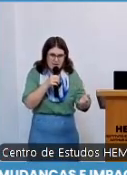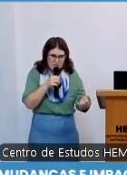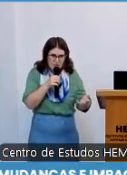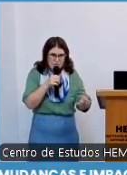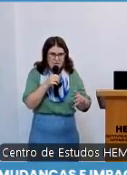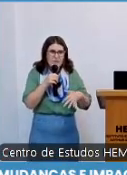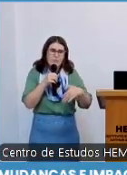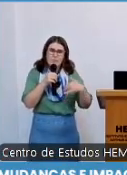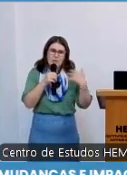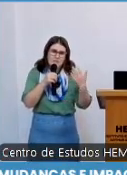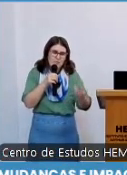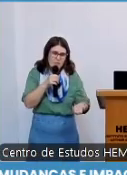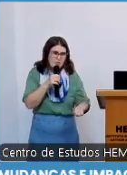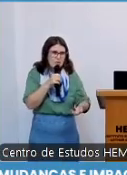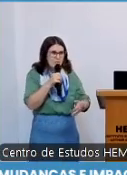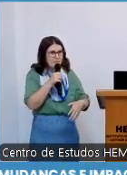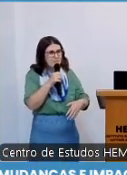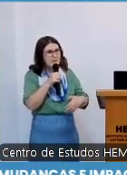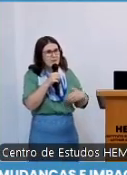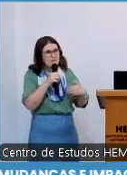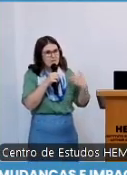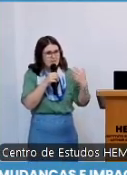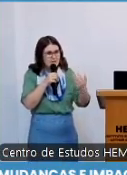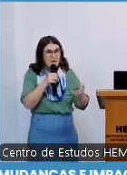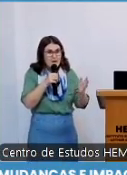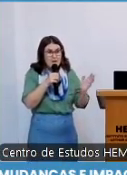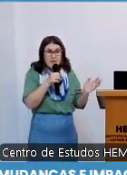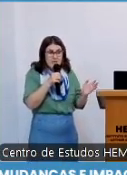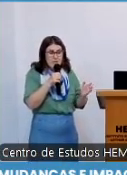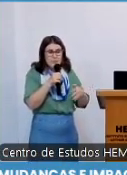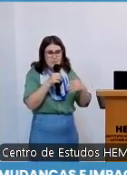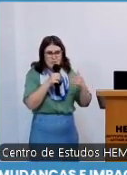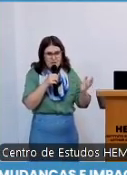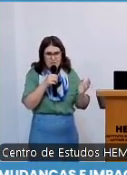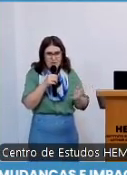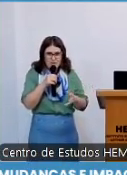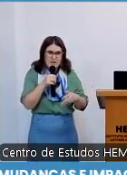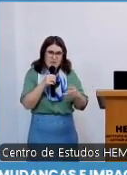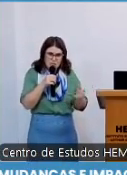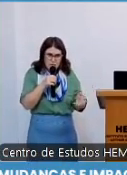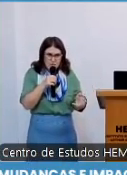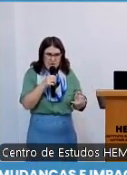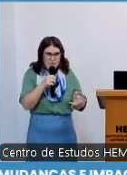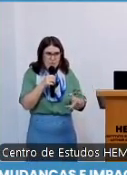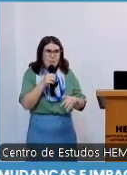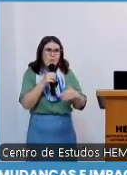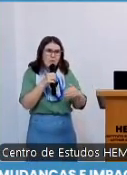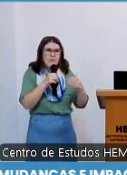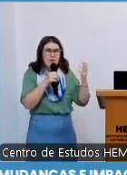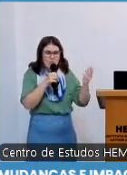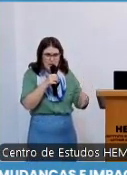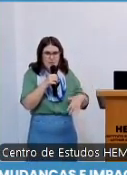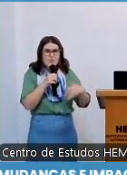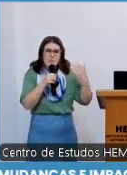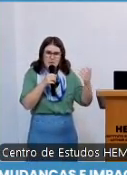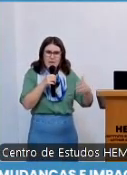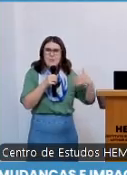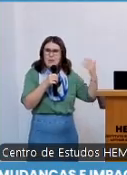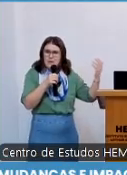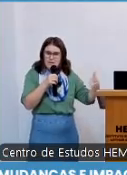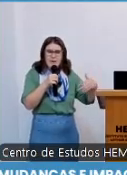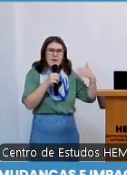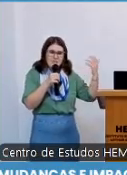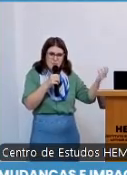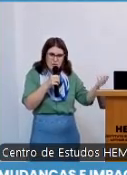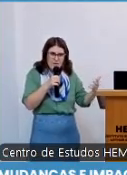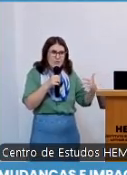era ágil, que o Brasil perdia pesquisas, e isso já não é verdade há muito tempo. Houve realmente um momento